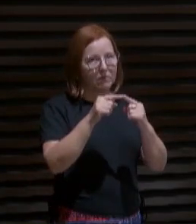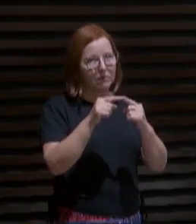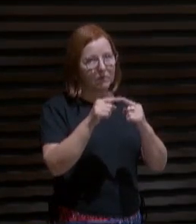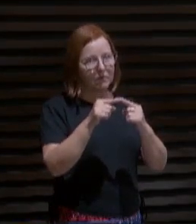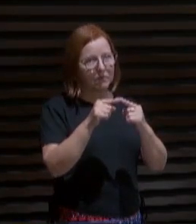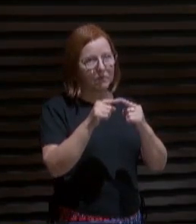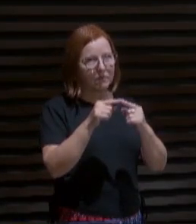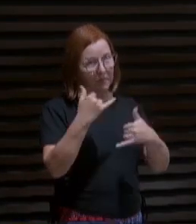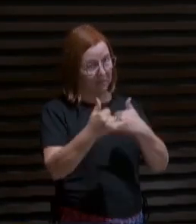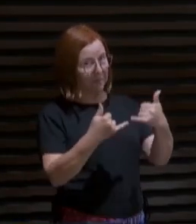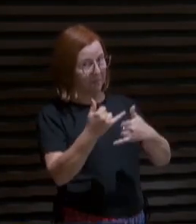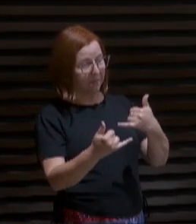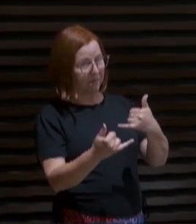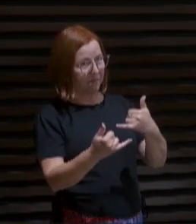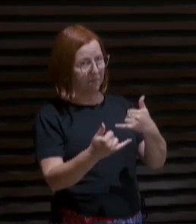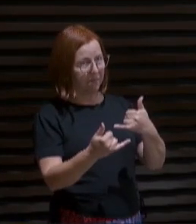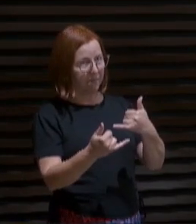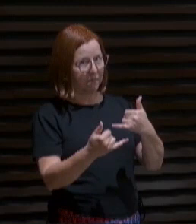De entretenimento?